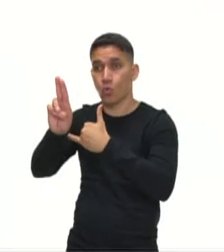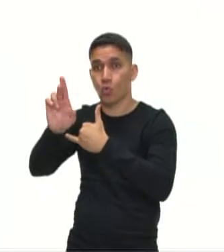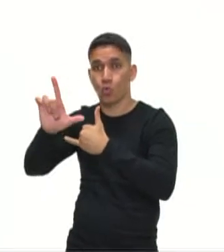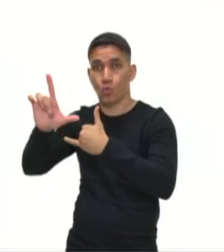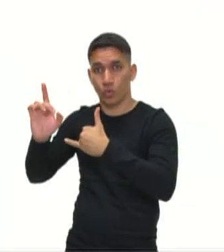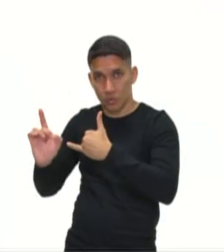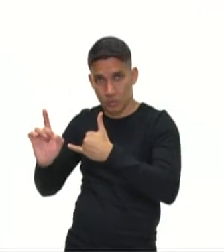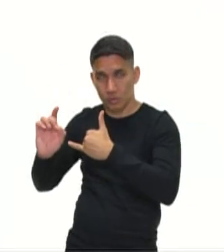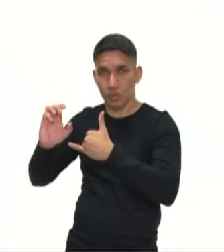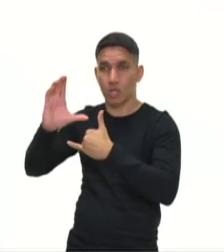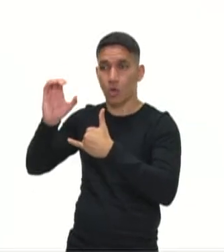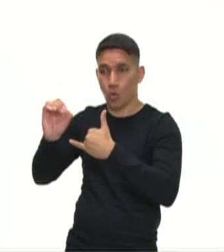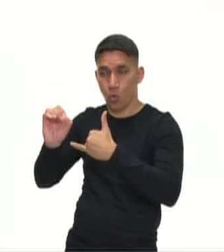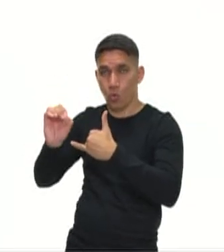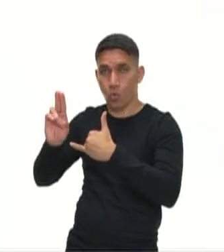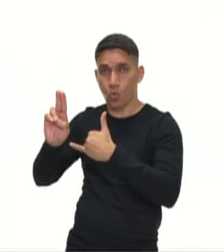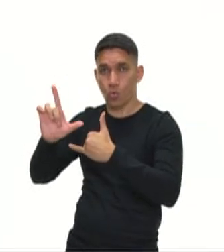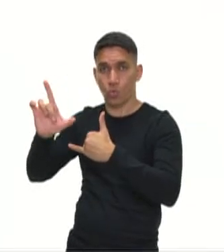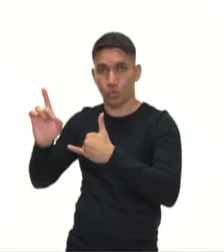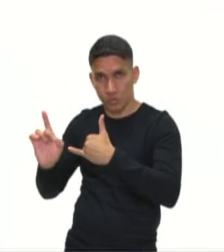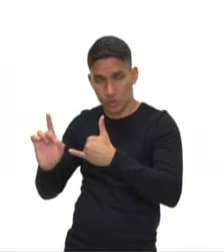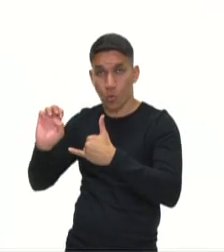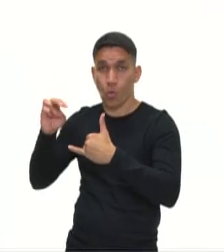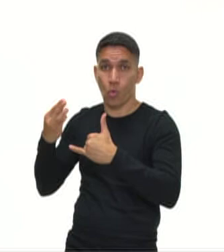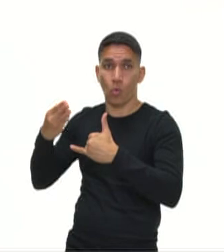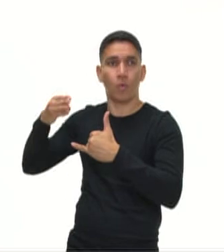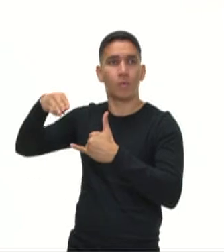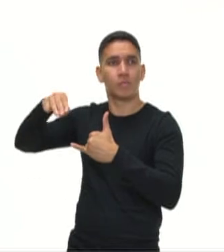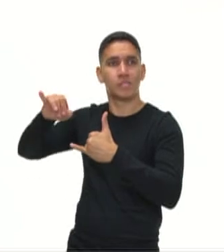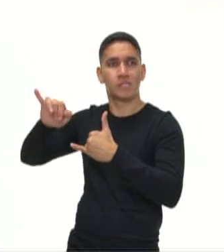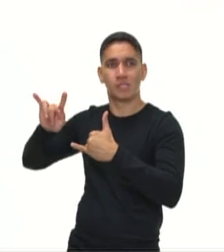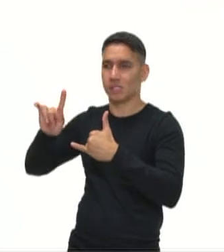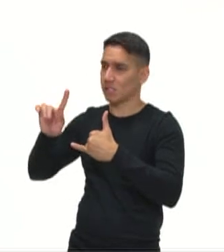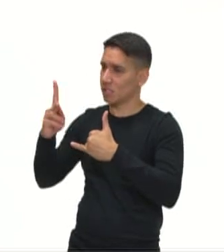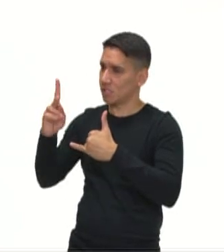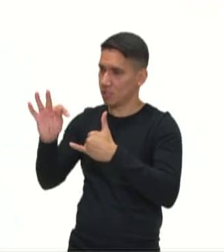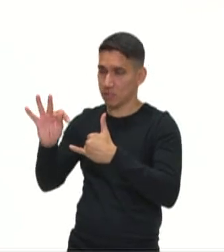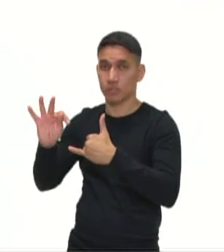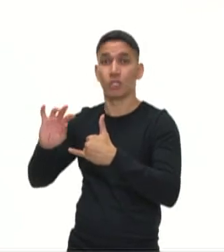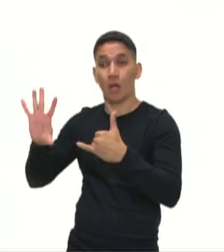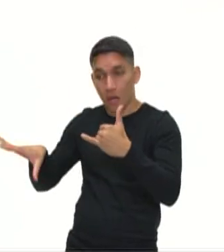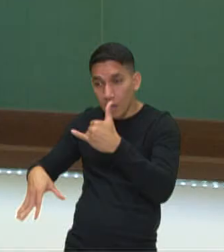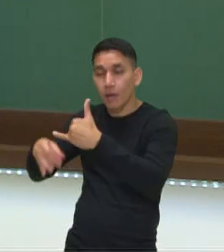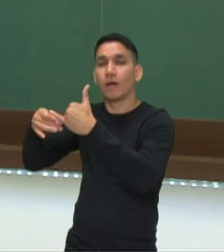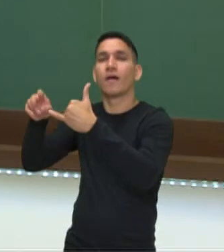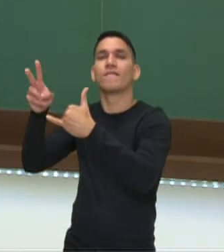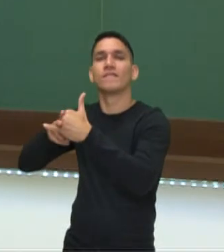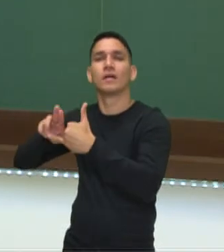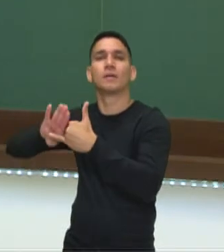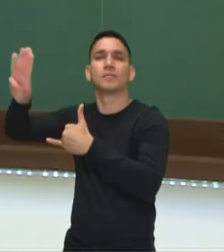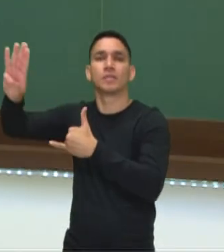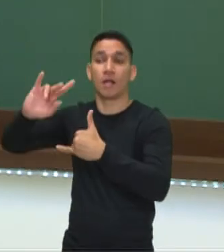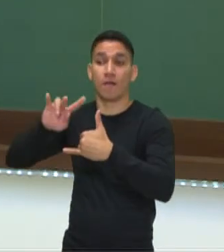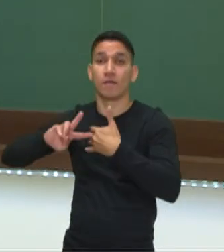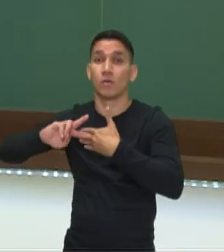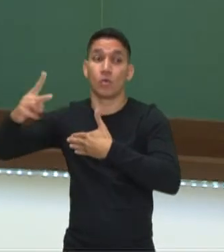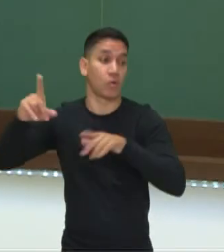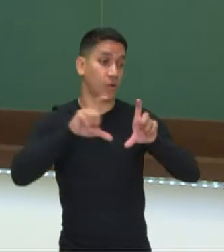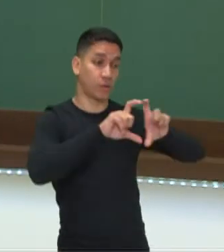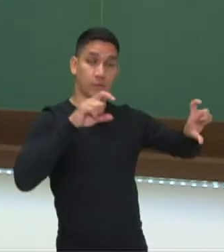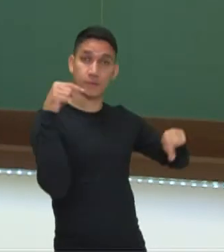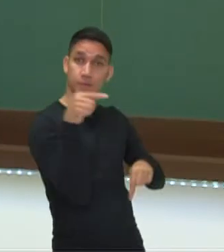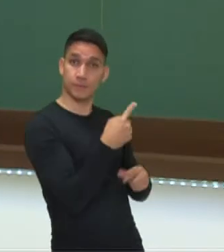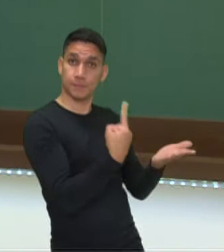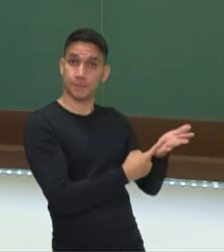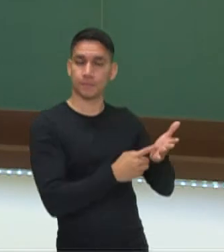ou might, junto com o verbo principal. Ela vai expressar o resultado dessa condição.